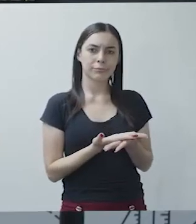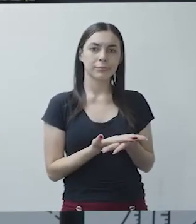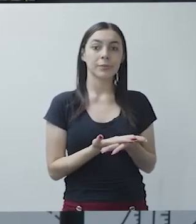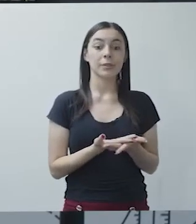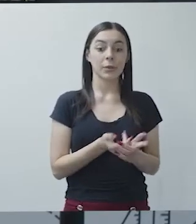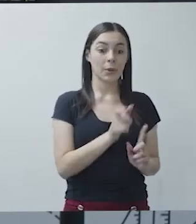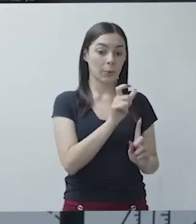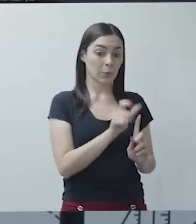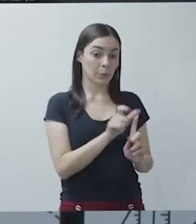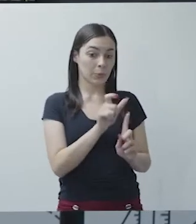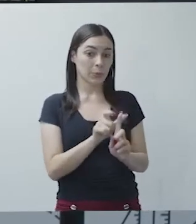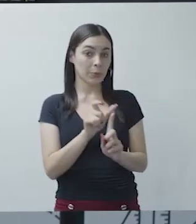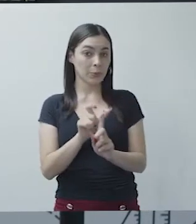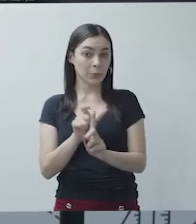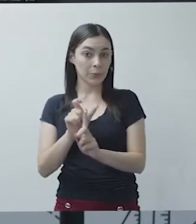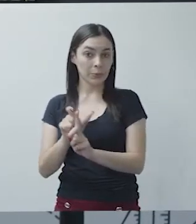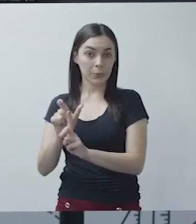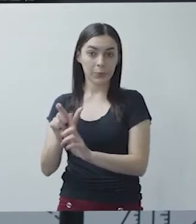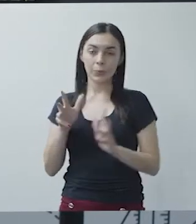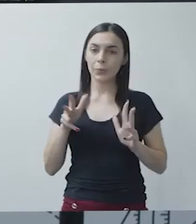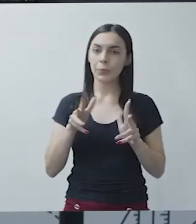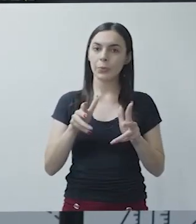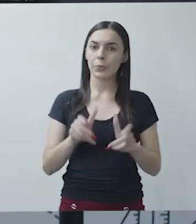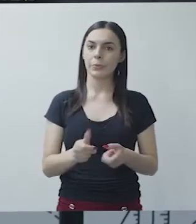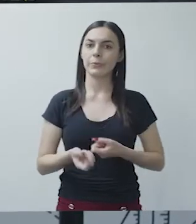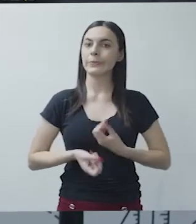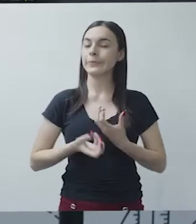os personagens do nosso poema.